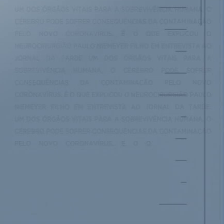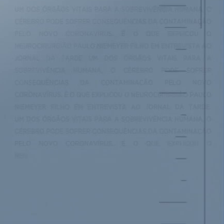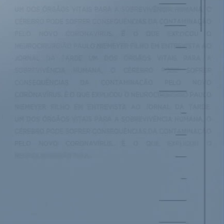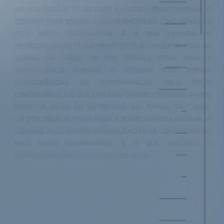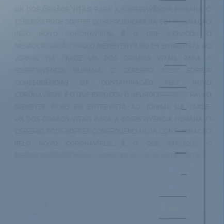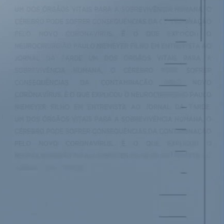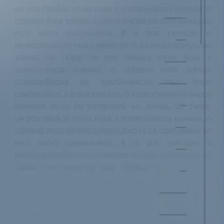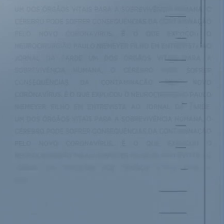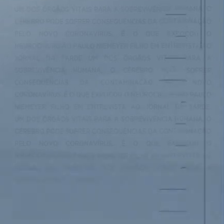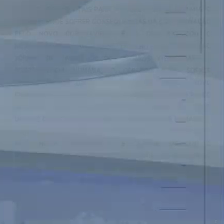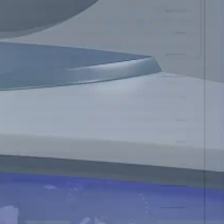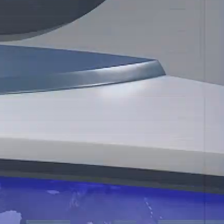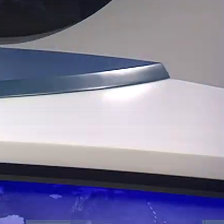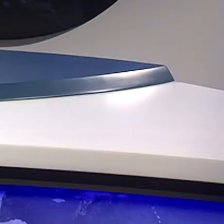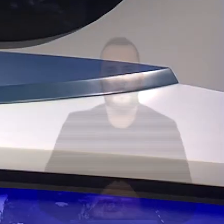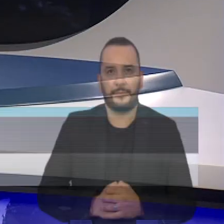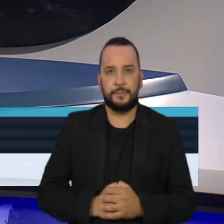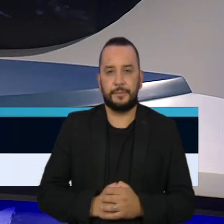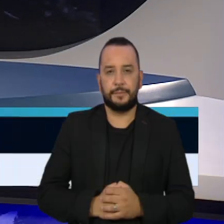aí